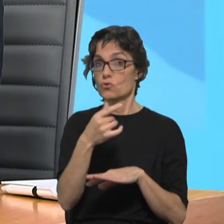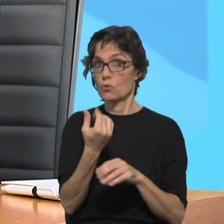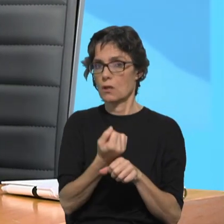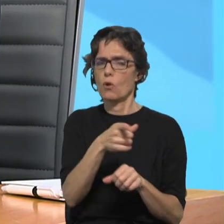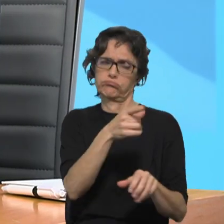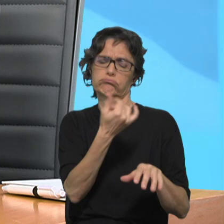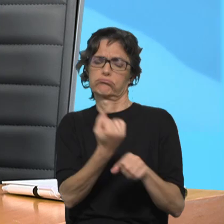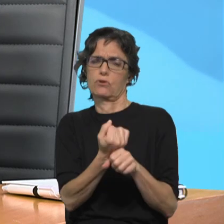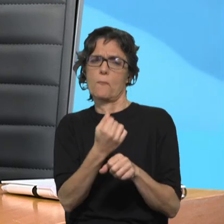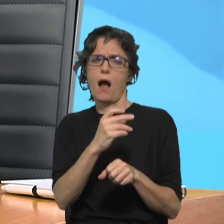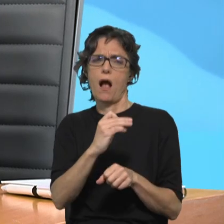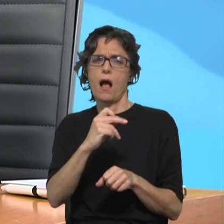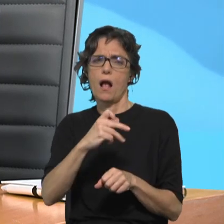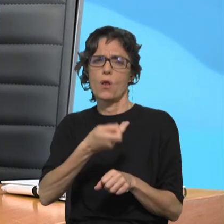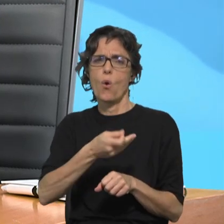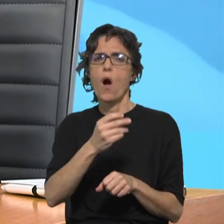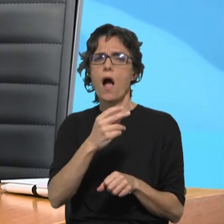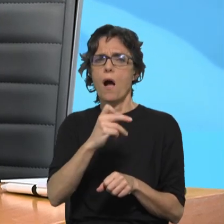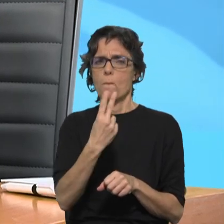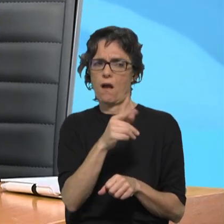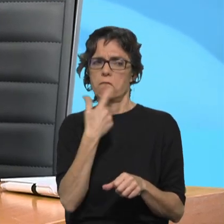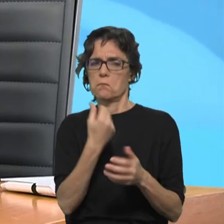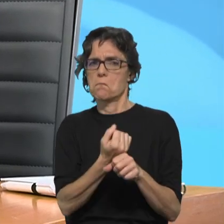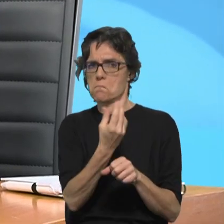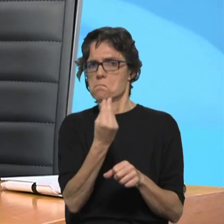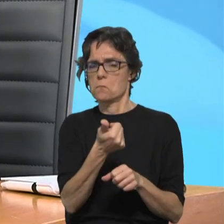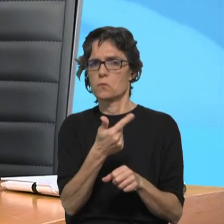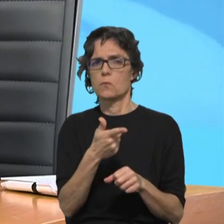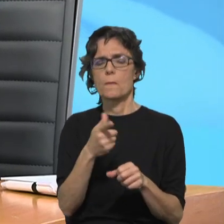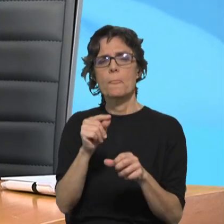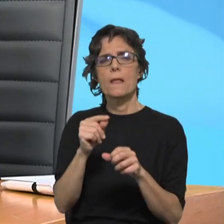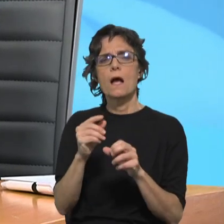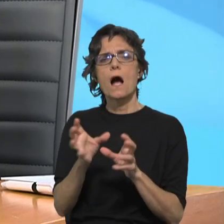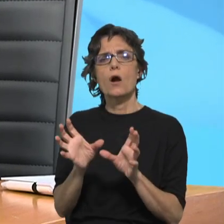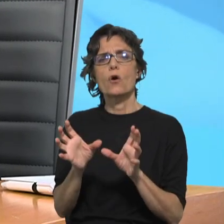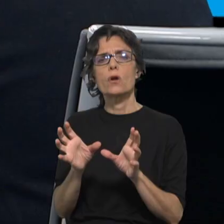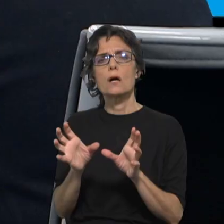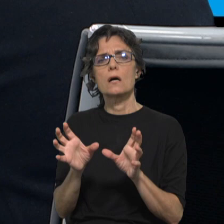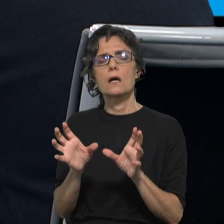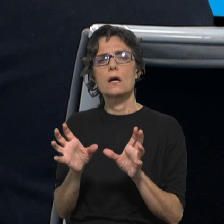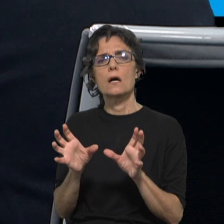magnífico e um trabalho connosco. Eu sei lhe dizer, Paulo Rocha, que a Organização Mundial de Saúde disse que na Europa pelo